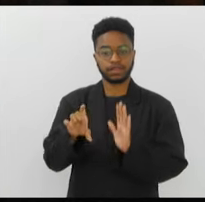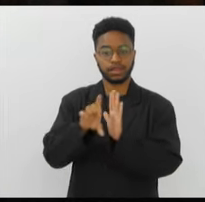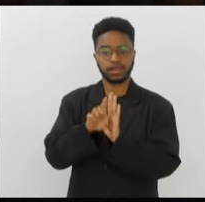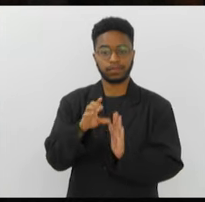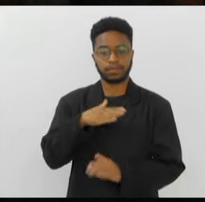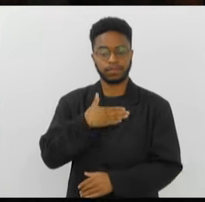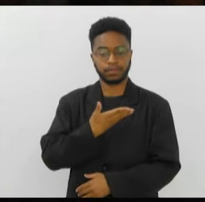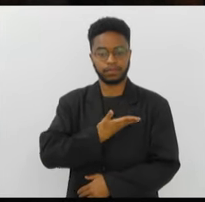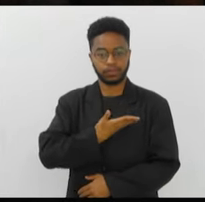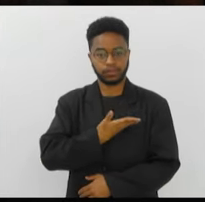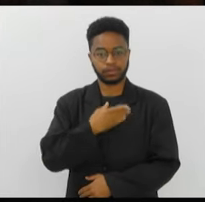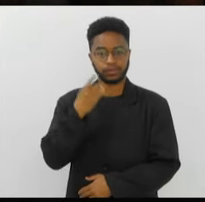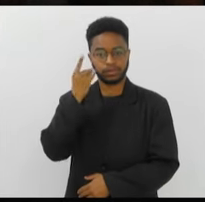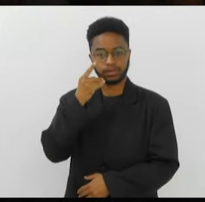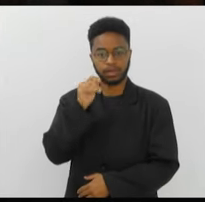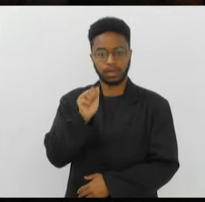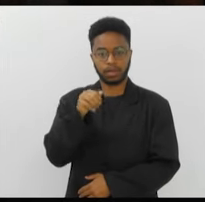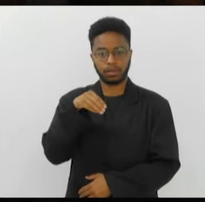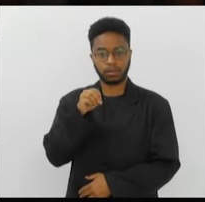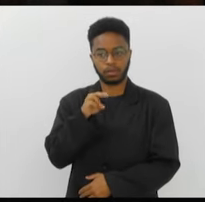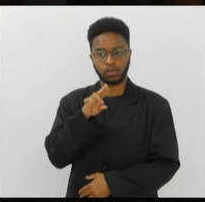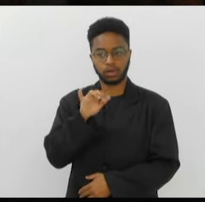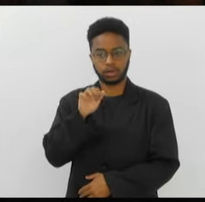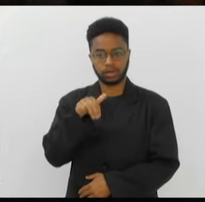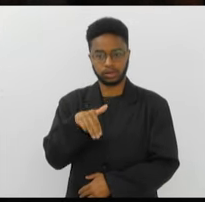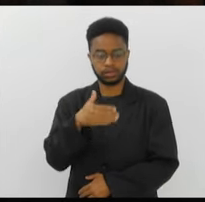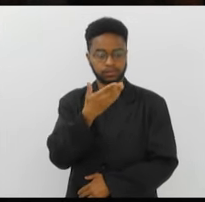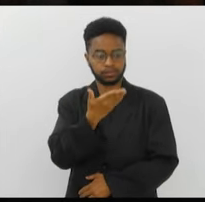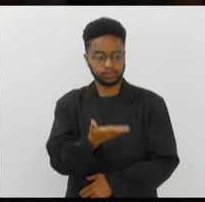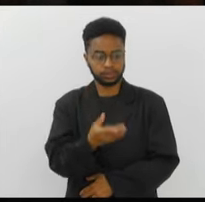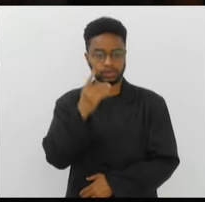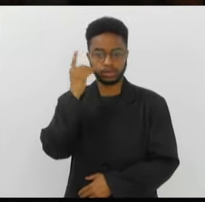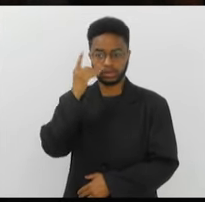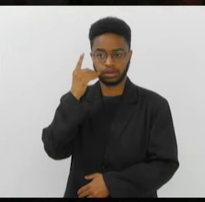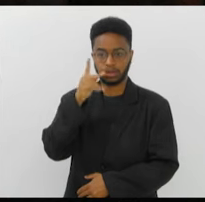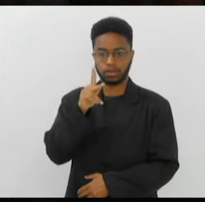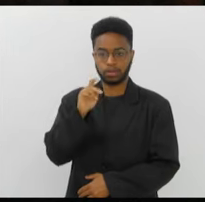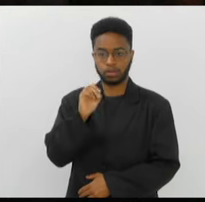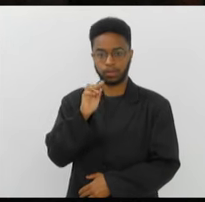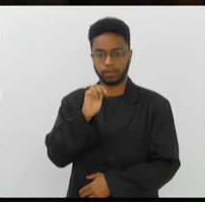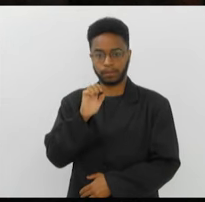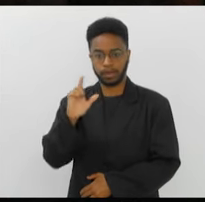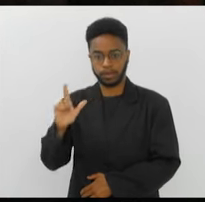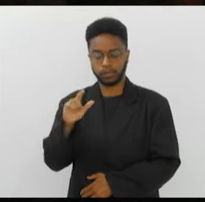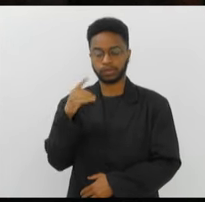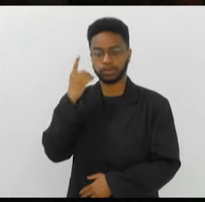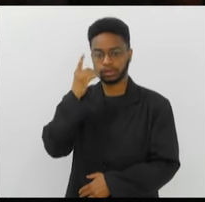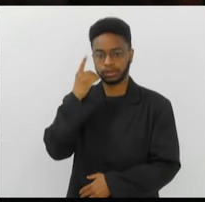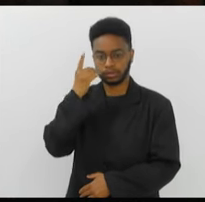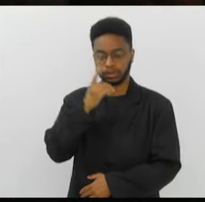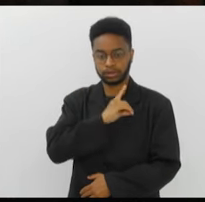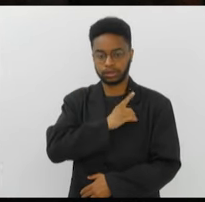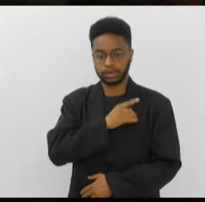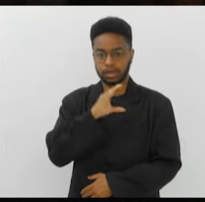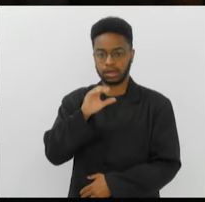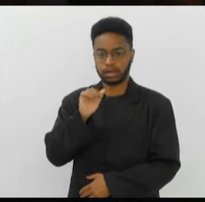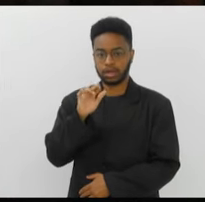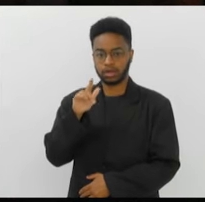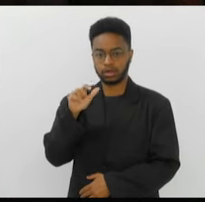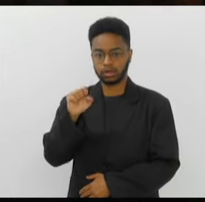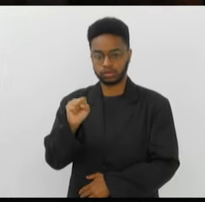querido amigo Rodrigo Amorim, excelentíssimo senhor deputado Poubel, deputado delegado Carlos